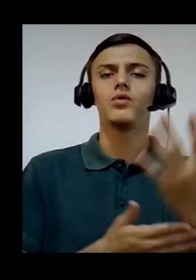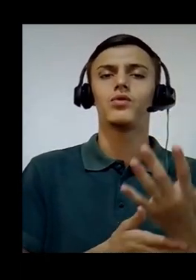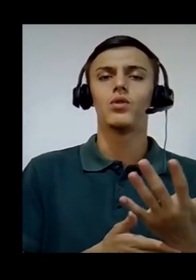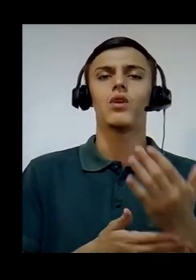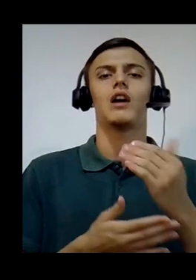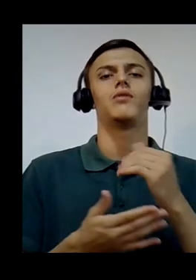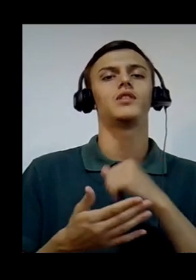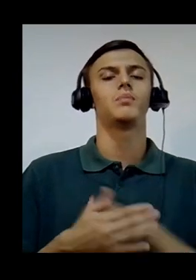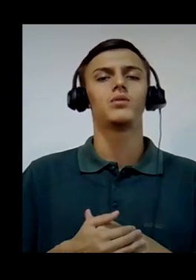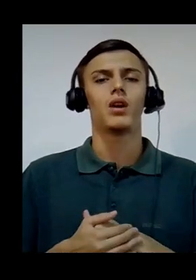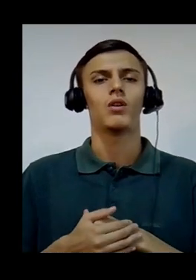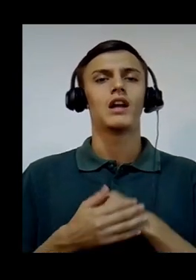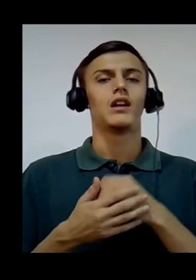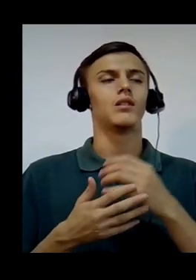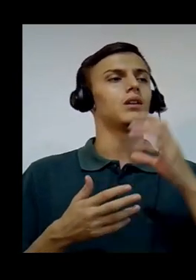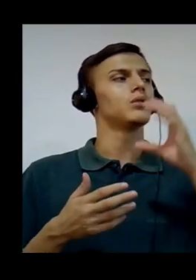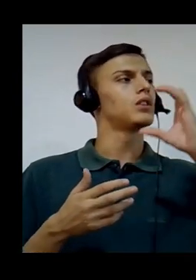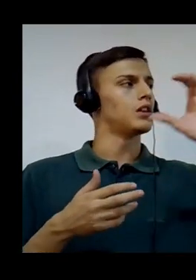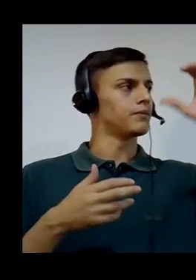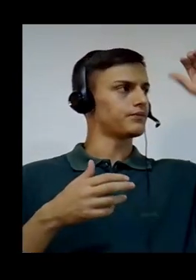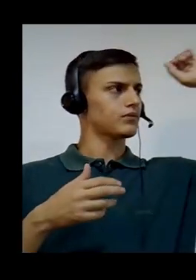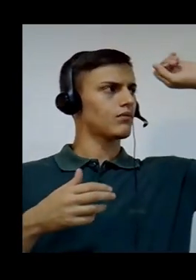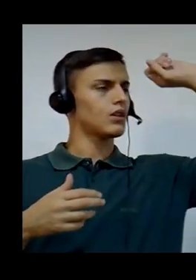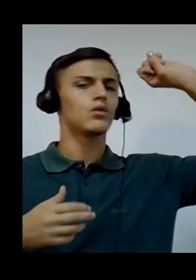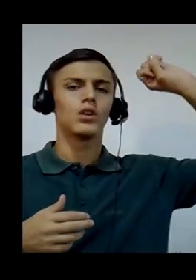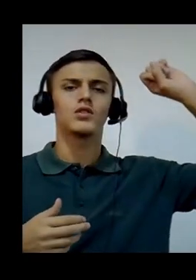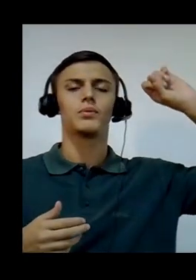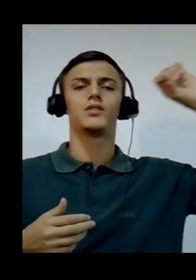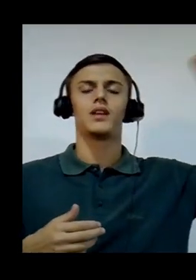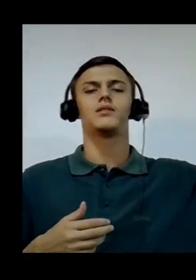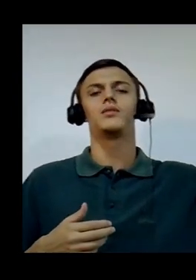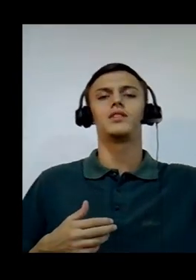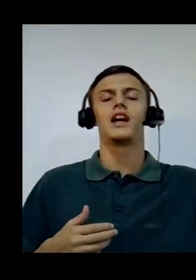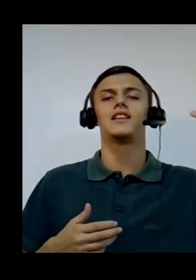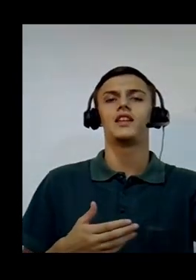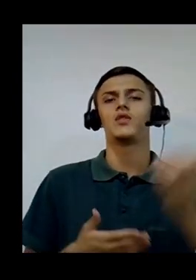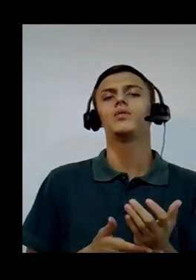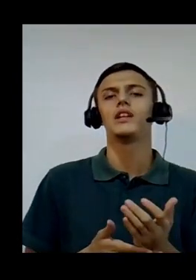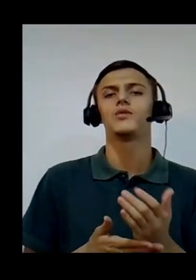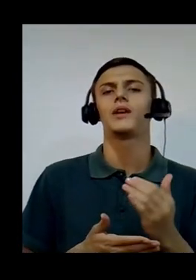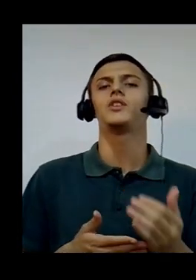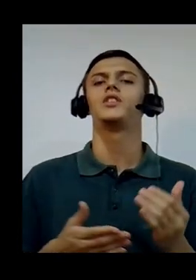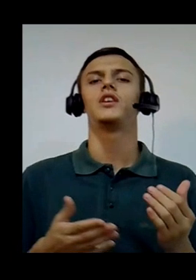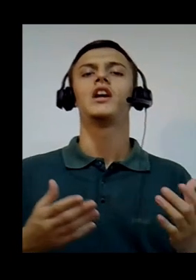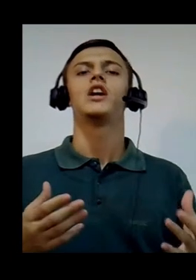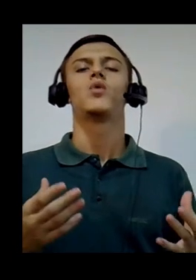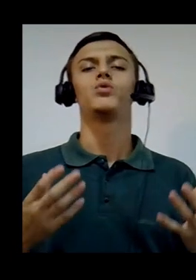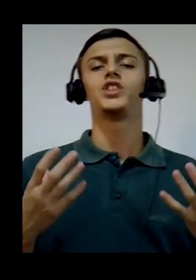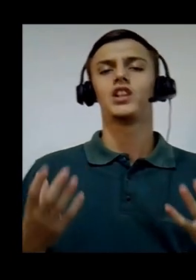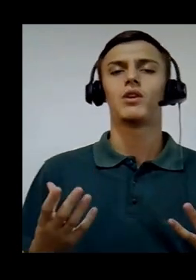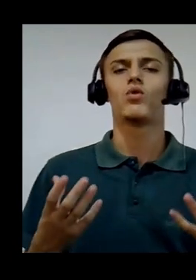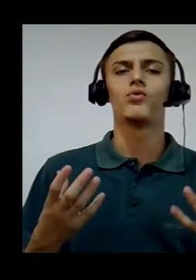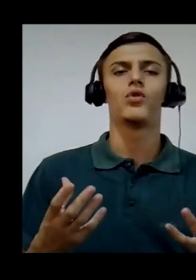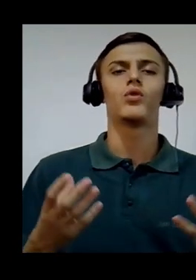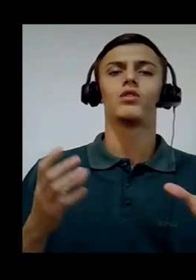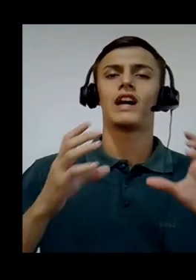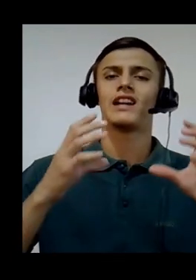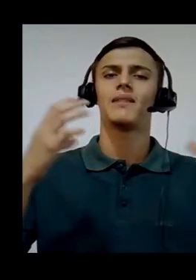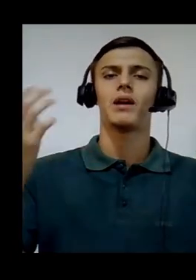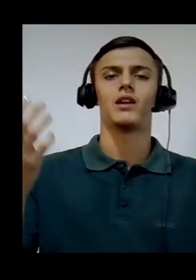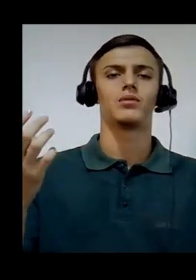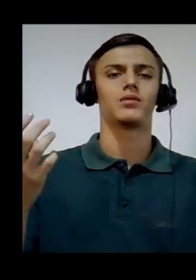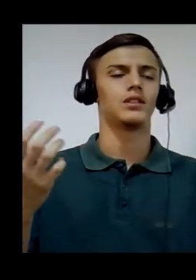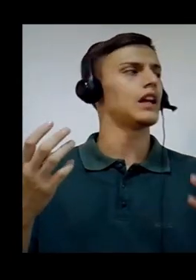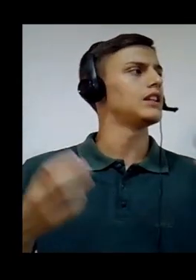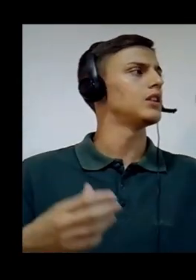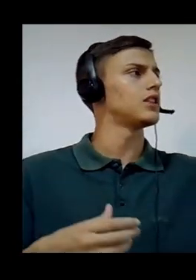diferente envolvendo fogo, avisa esse pessoal. Lembrando que nossos processos industriais, nenhum deles vai mexer com chama, com fogo em